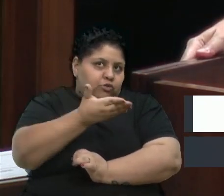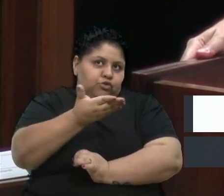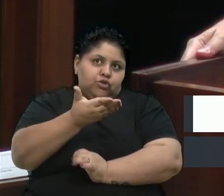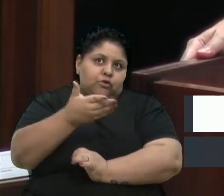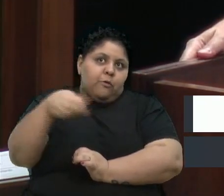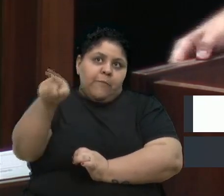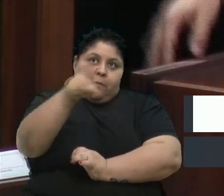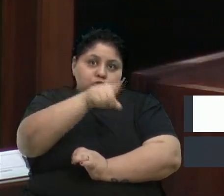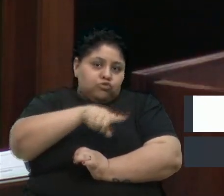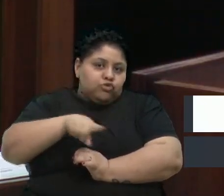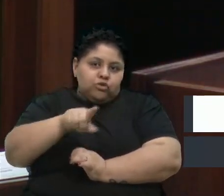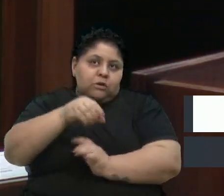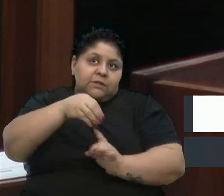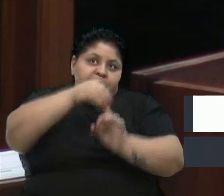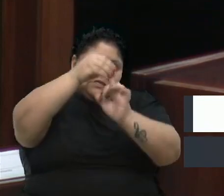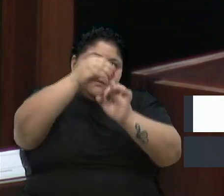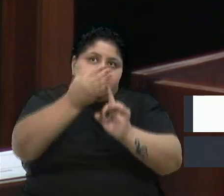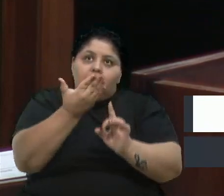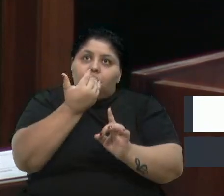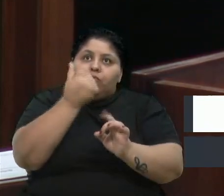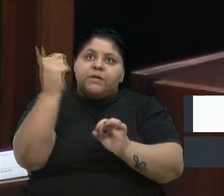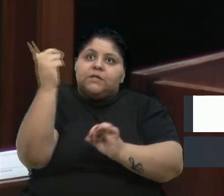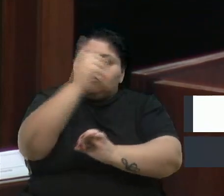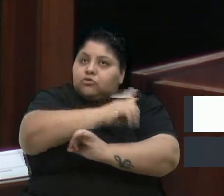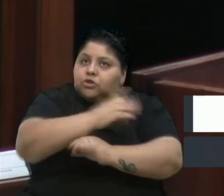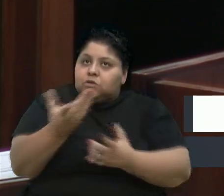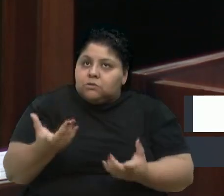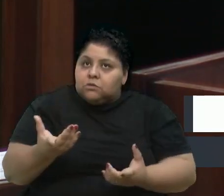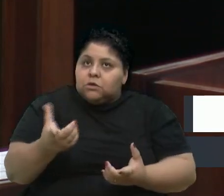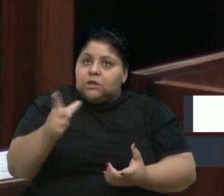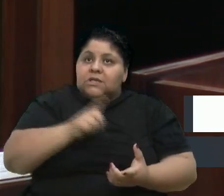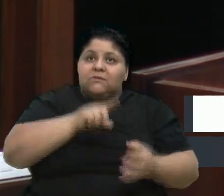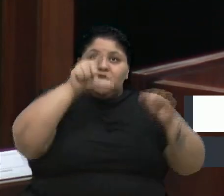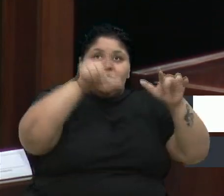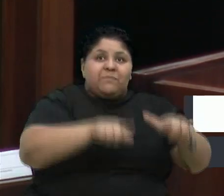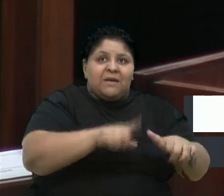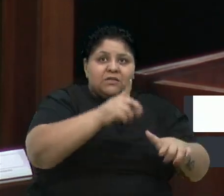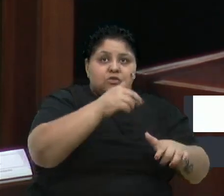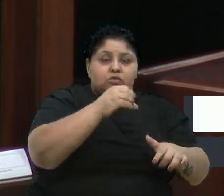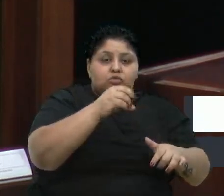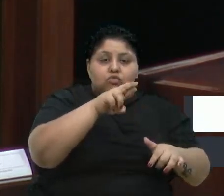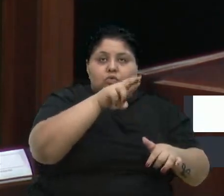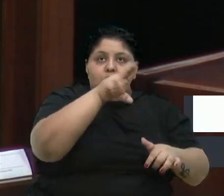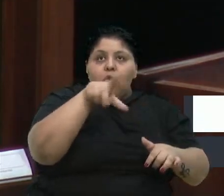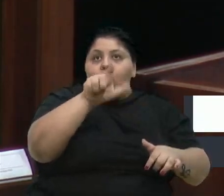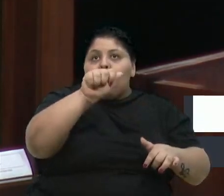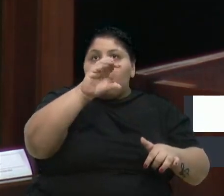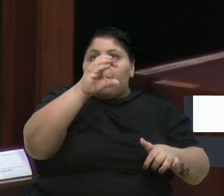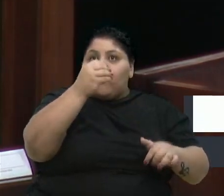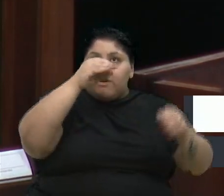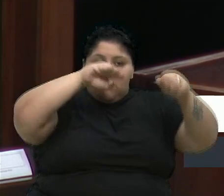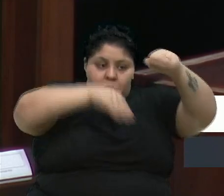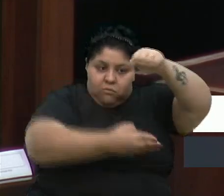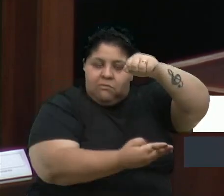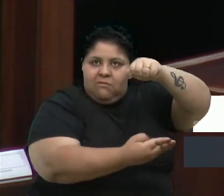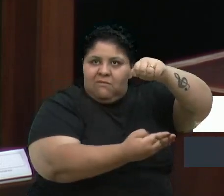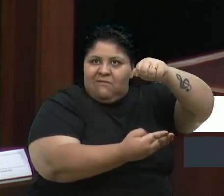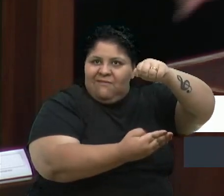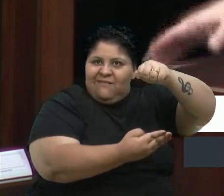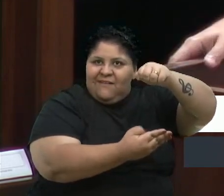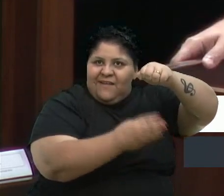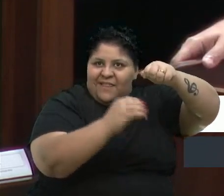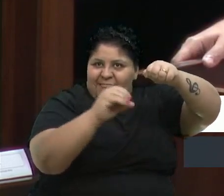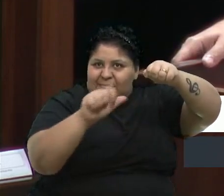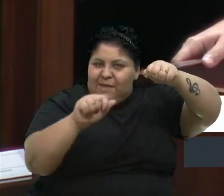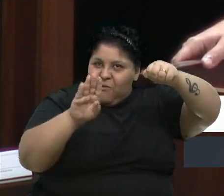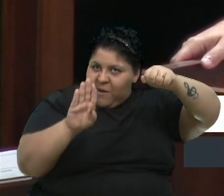do dia. E nós temos esse espaço no porão da UAB. Quando eu cheguei, eu digo, bom, eu já lhe concedo. Eu entrei